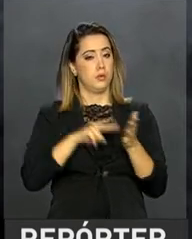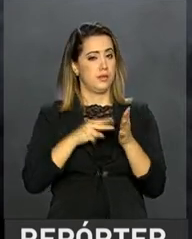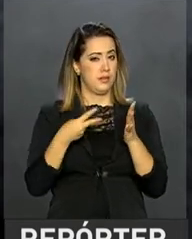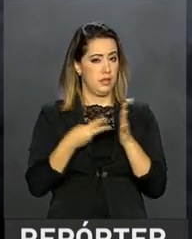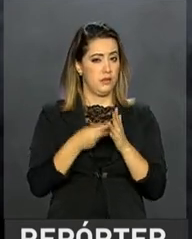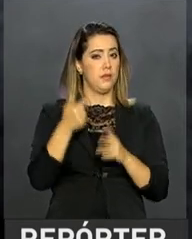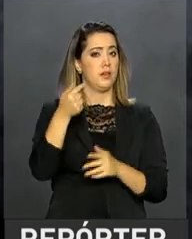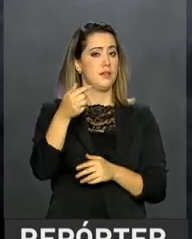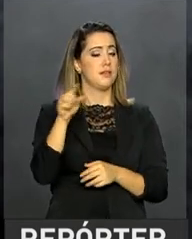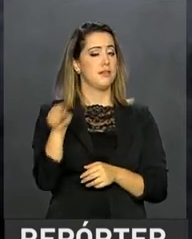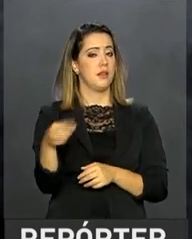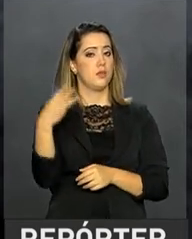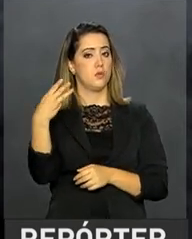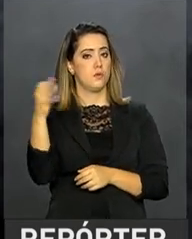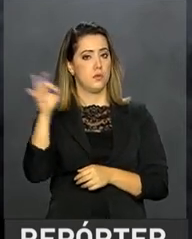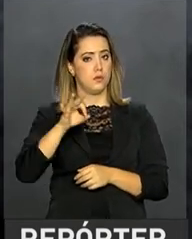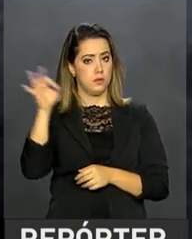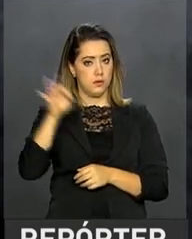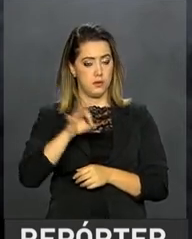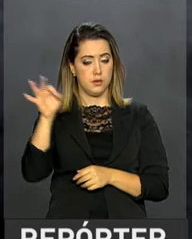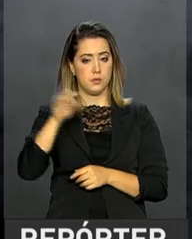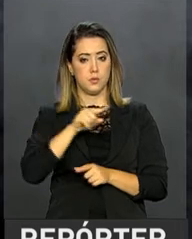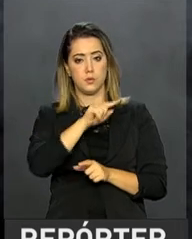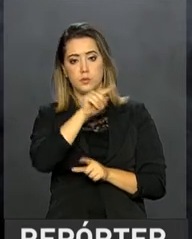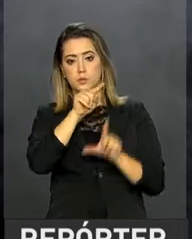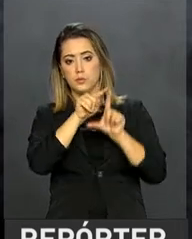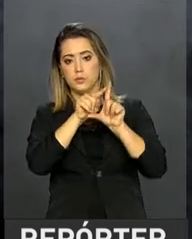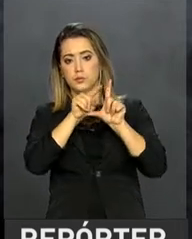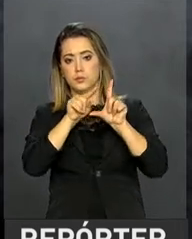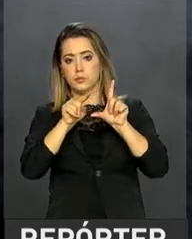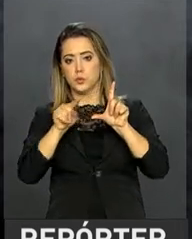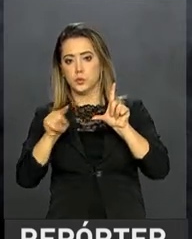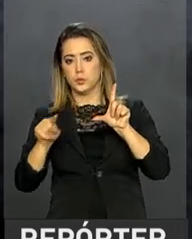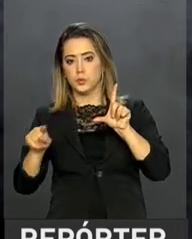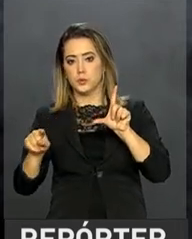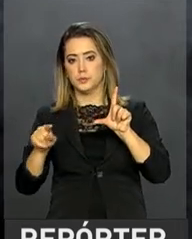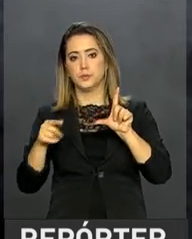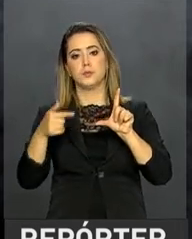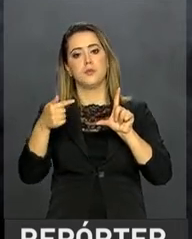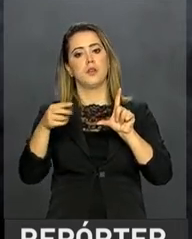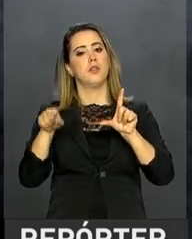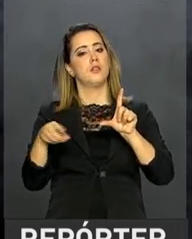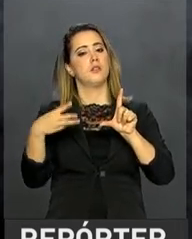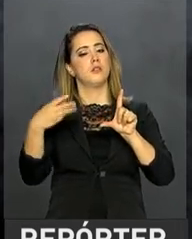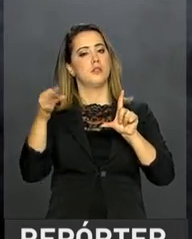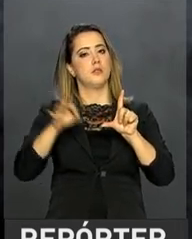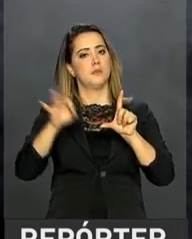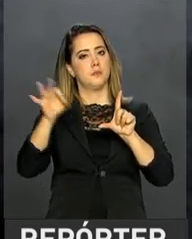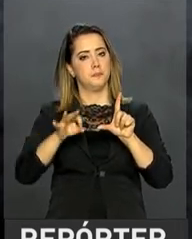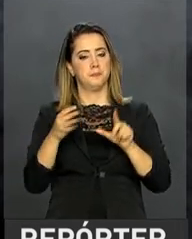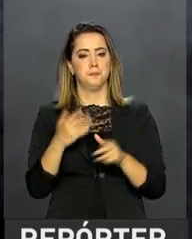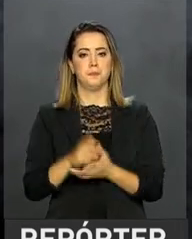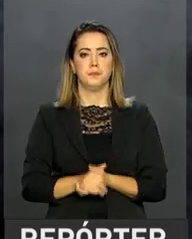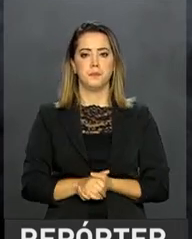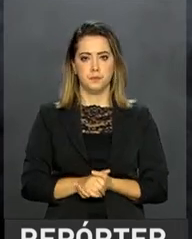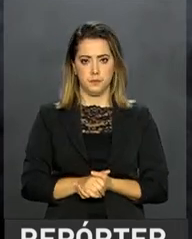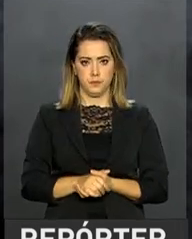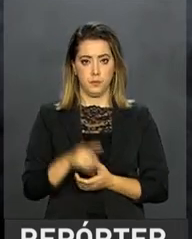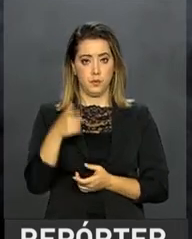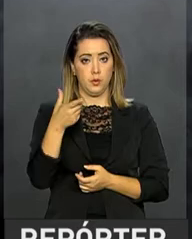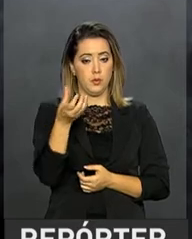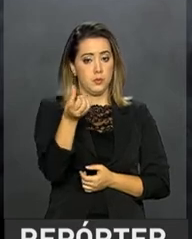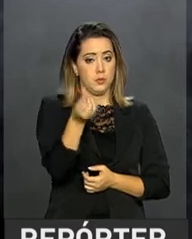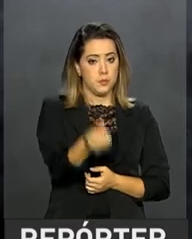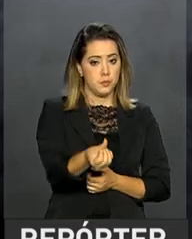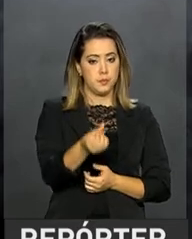mas mesmo assim são expostas à fumaça do cigarro, caiu de 12,7% em 2009 para